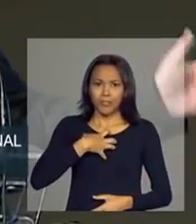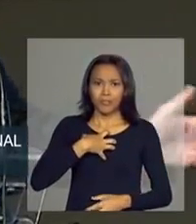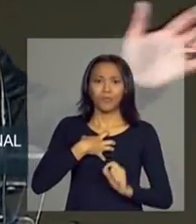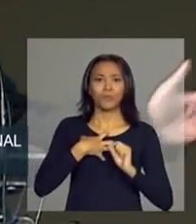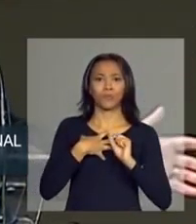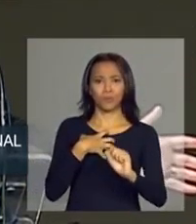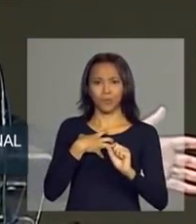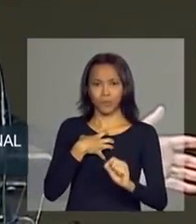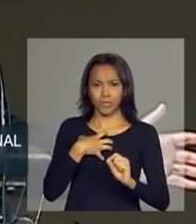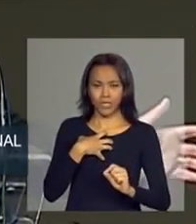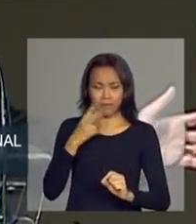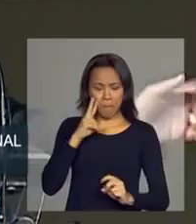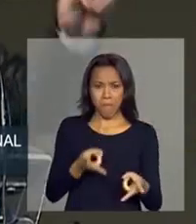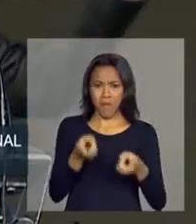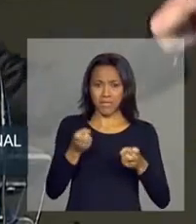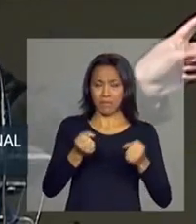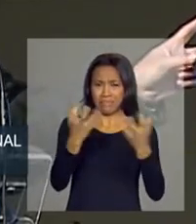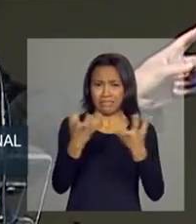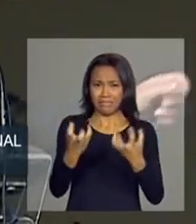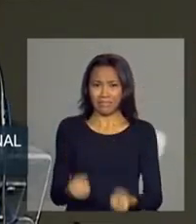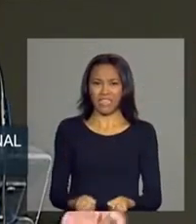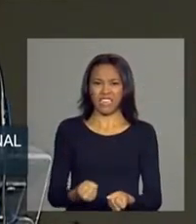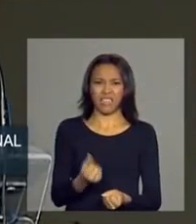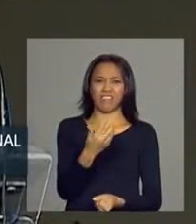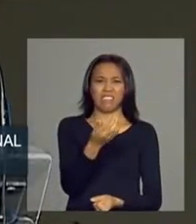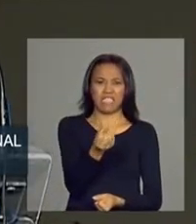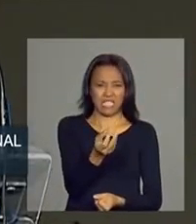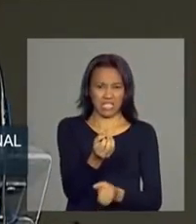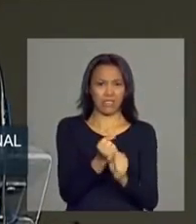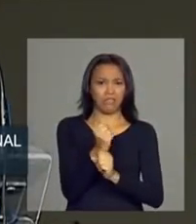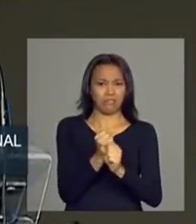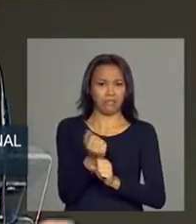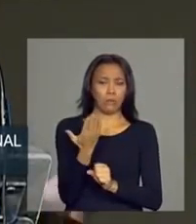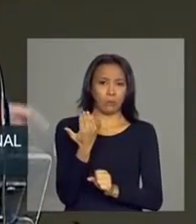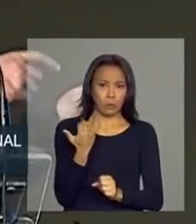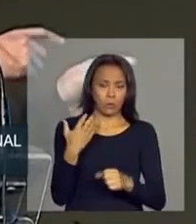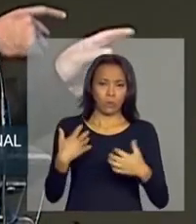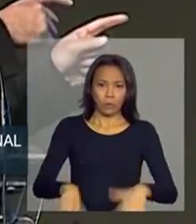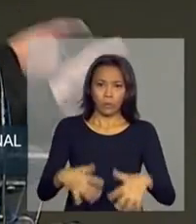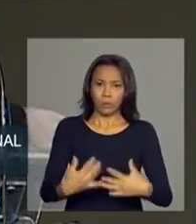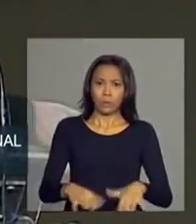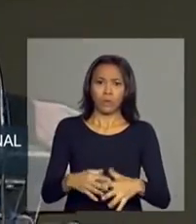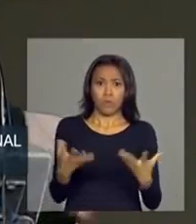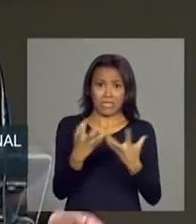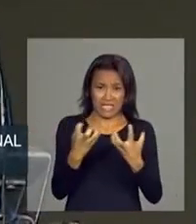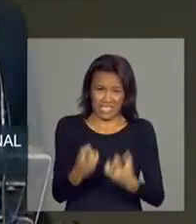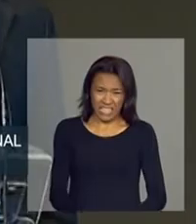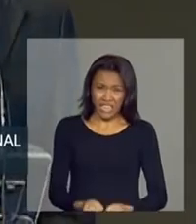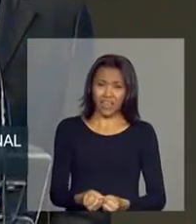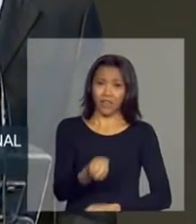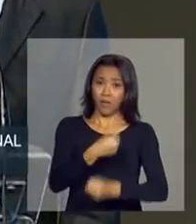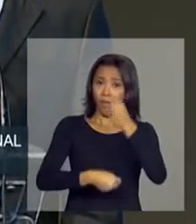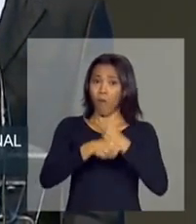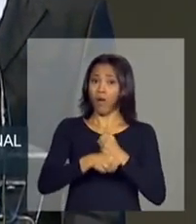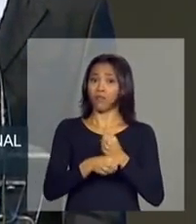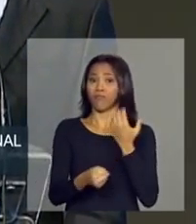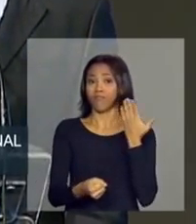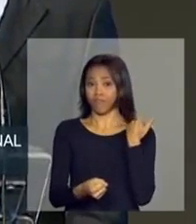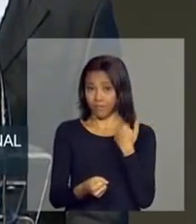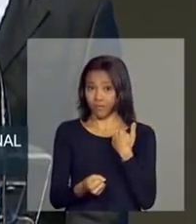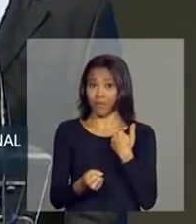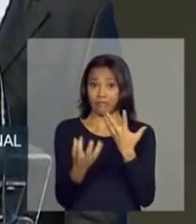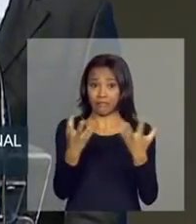presidenta Dilma. Realizar essas obras de pedra e cal é muito importante, sobretudo quando